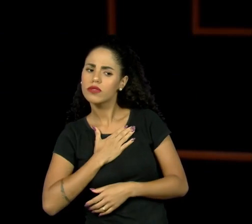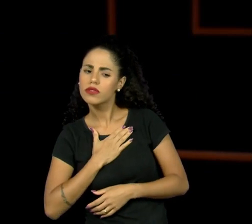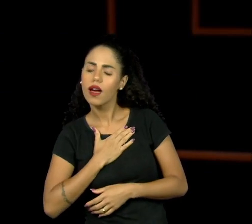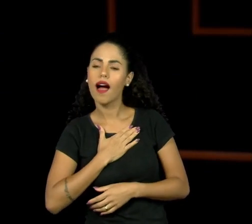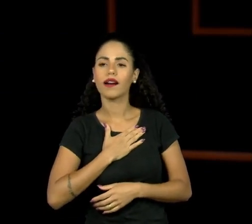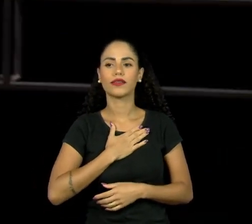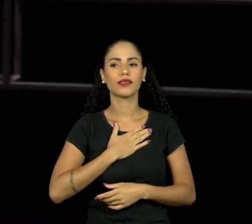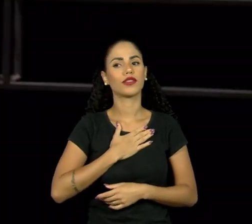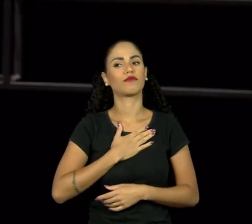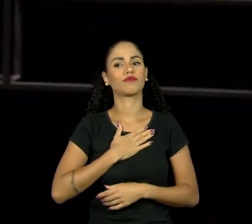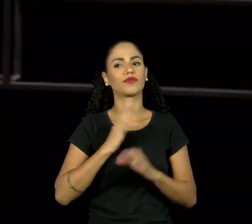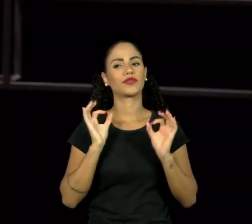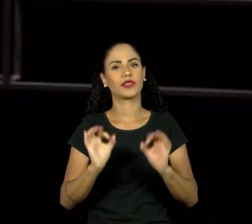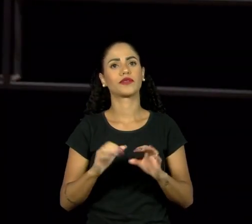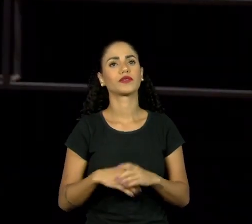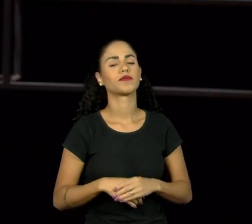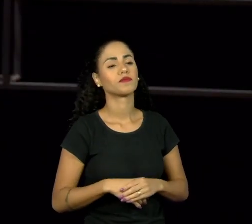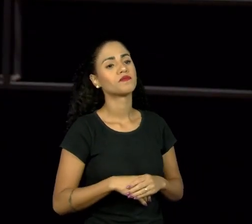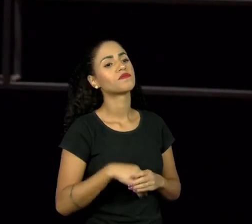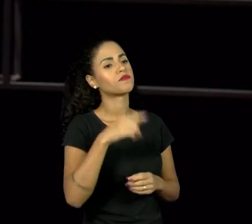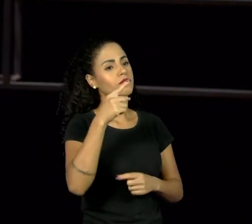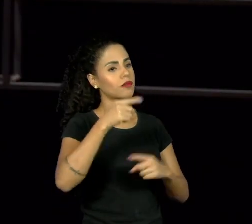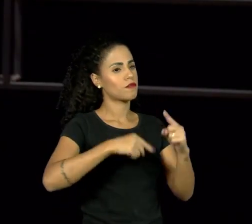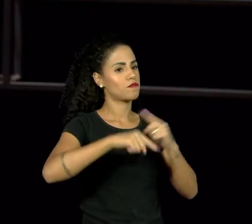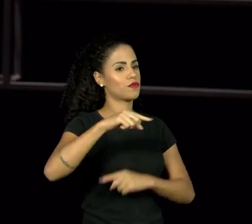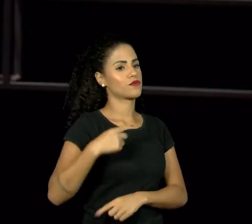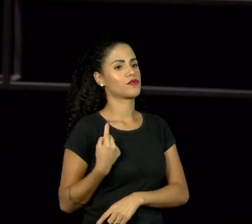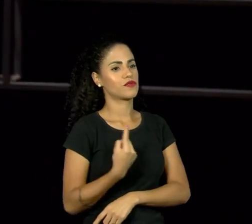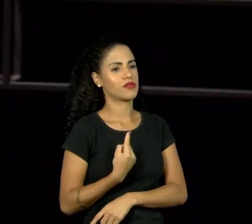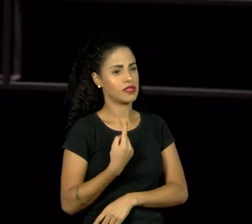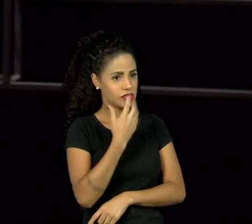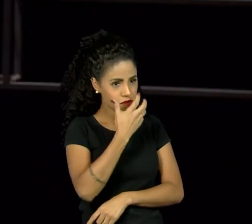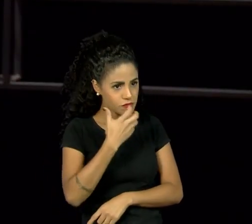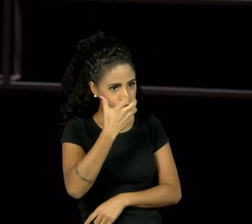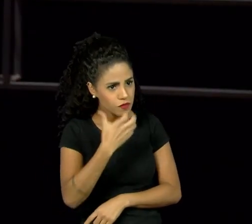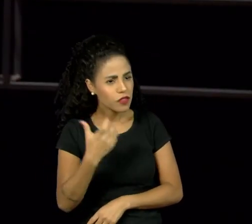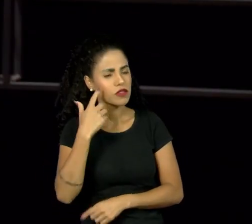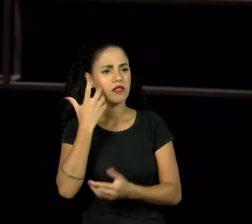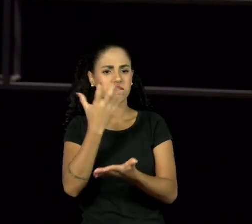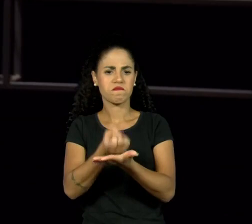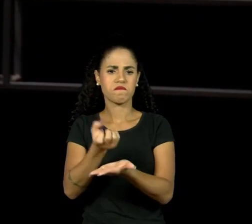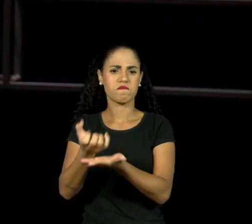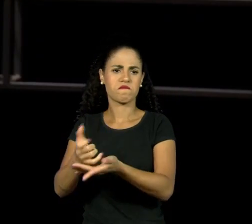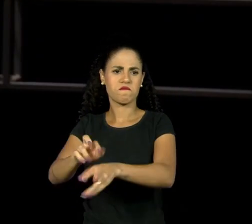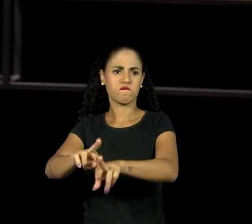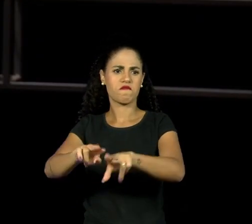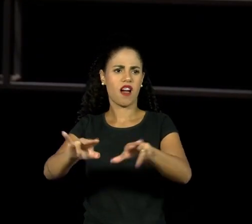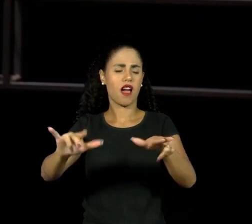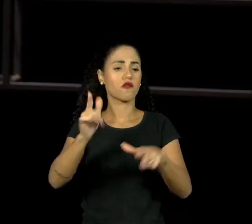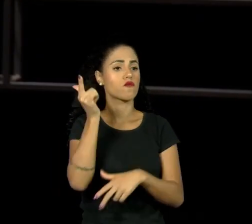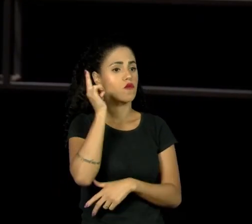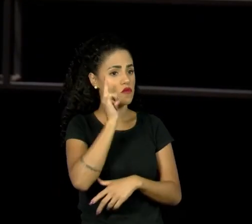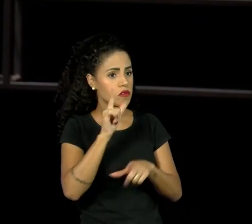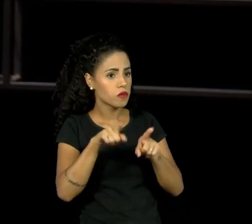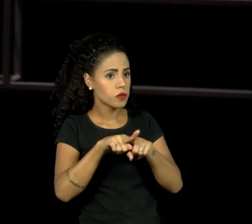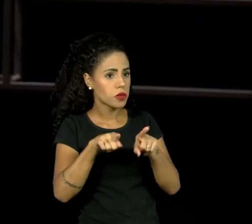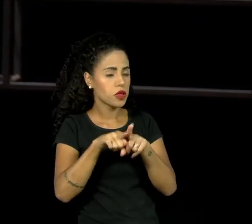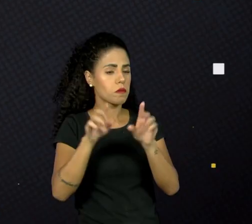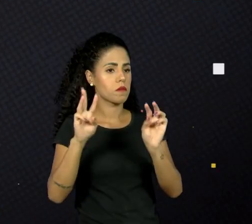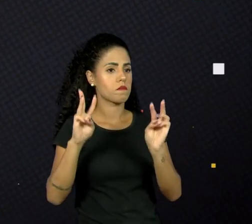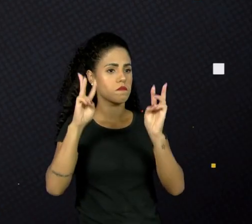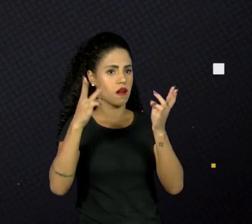deu tudo certo. Aí a sua carreira solo deslanchou rapidamente, você gravou vários sucessos, esteve no prestigiado Festival de